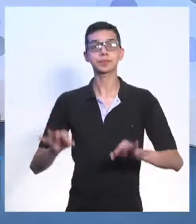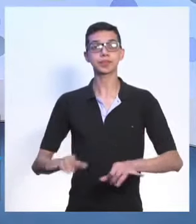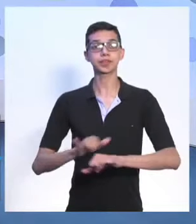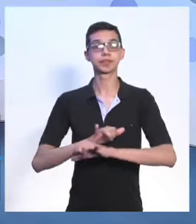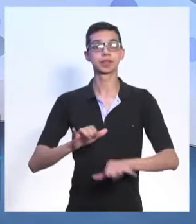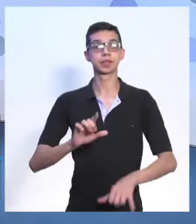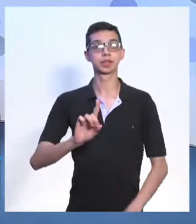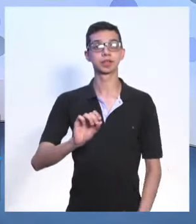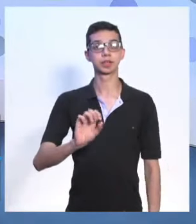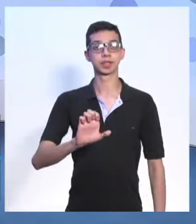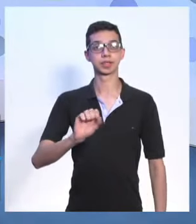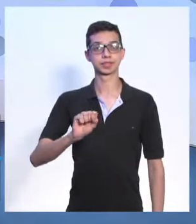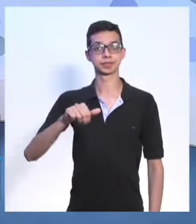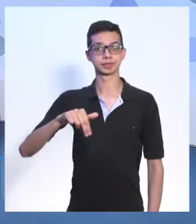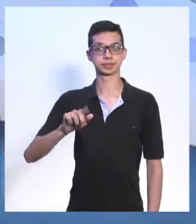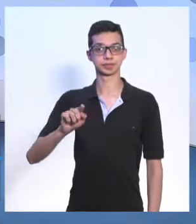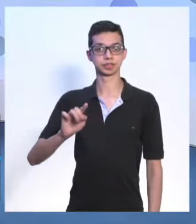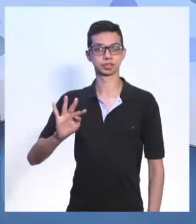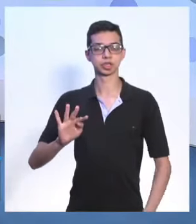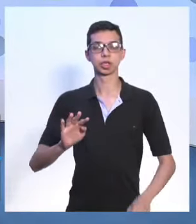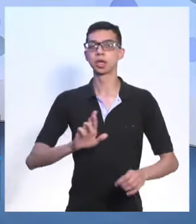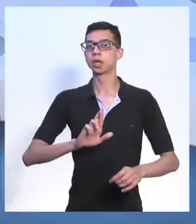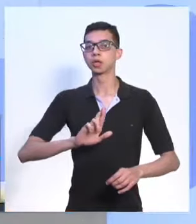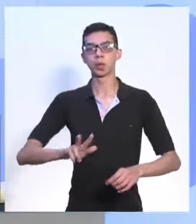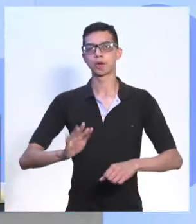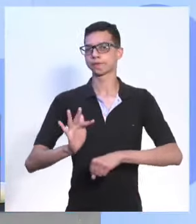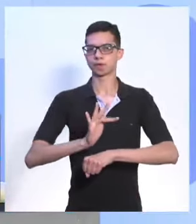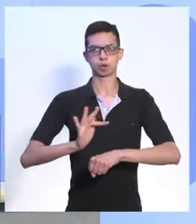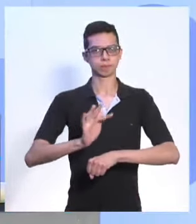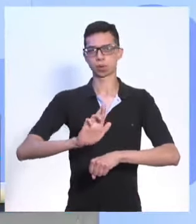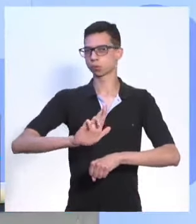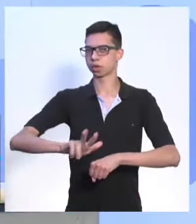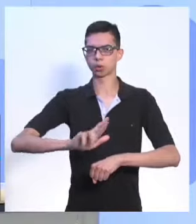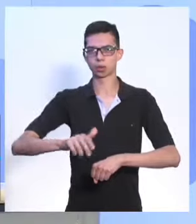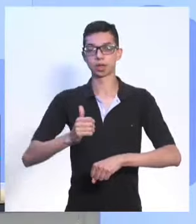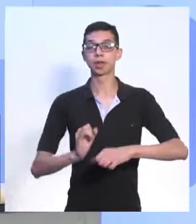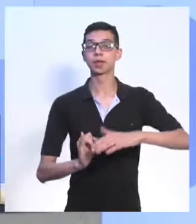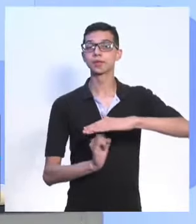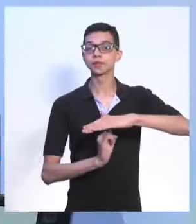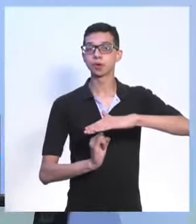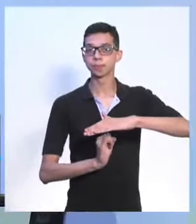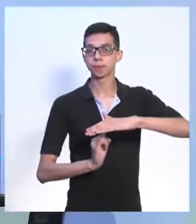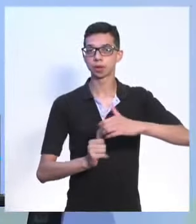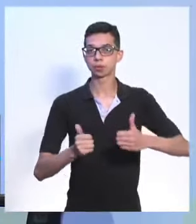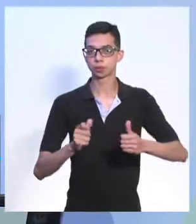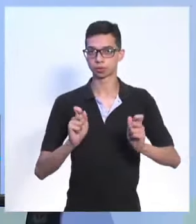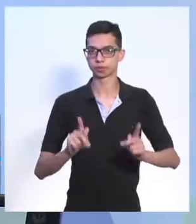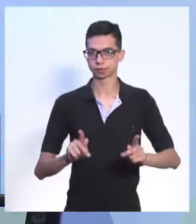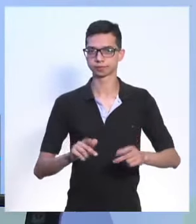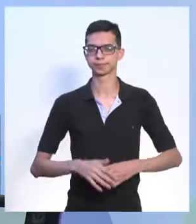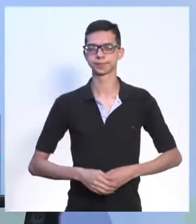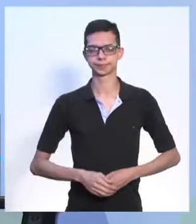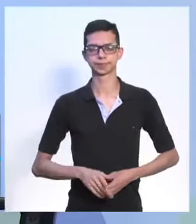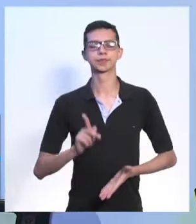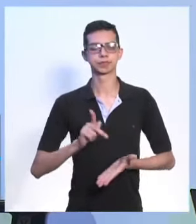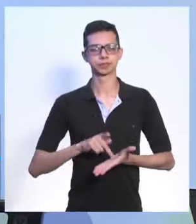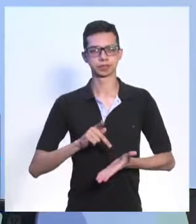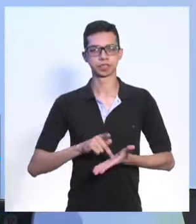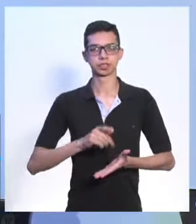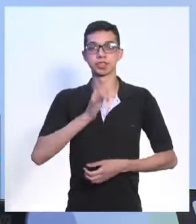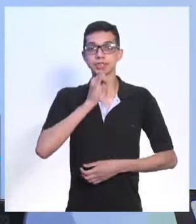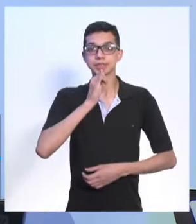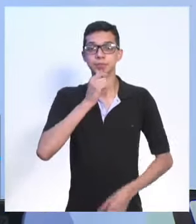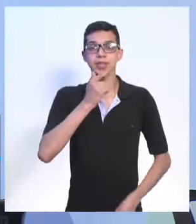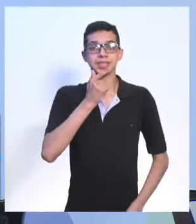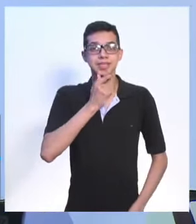para informalidade, né? Se for um texto formal, a gente usa does not mesmo, né? Exatamente. Toda vez que a gente tem aí uma forma reduzida em inglês,